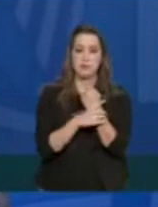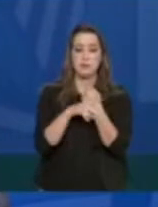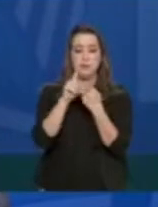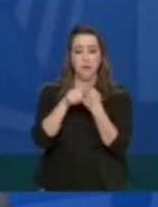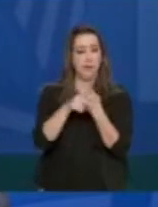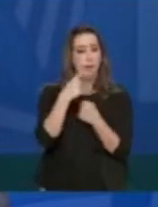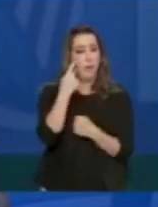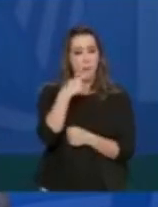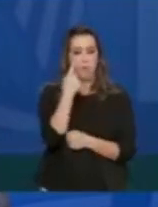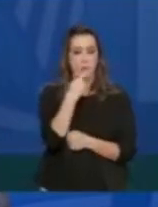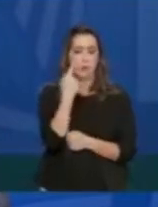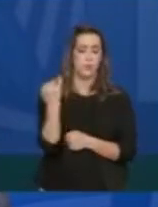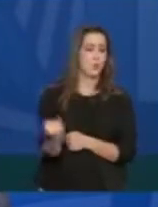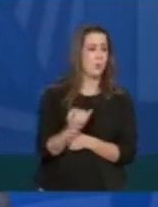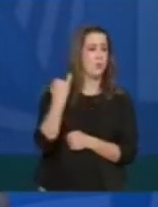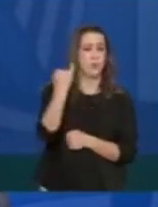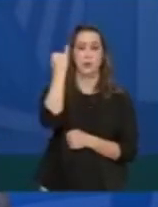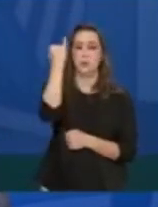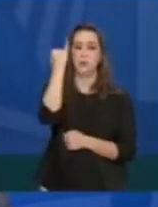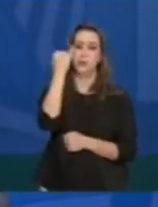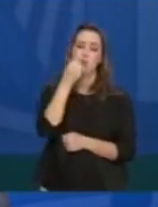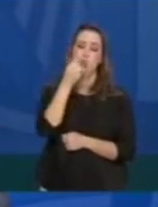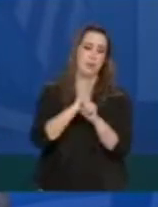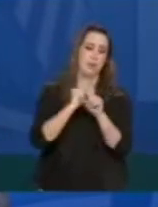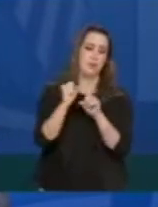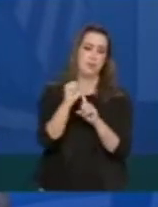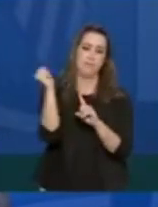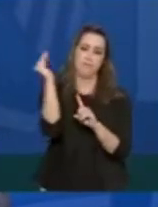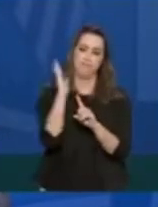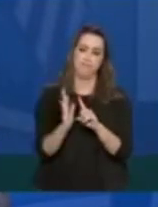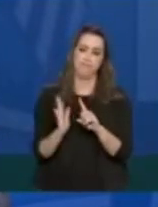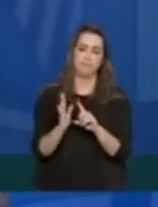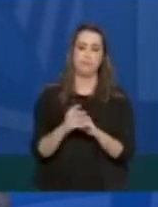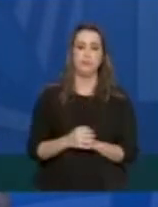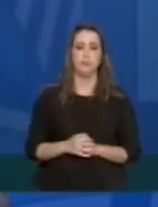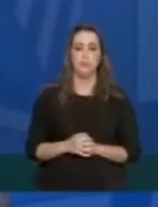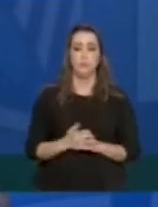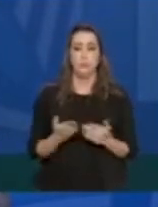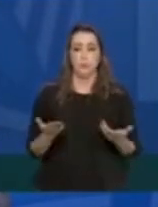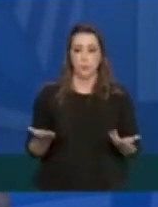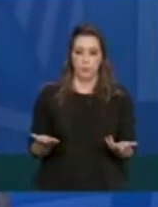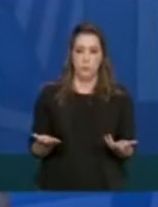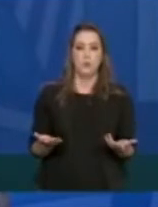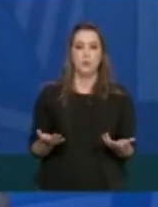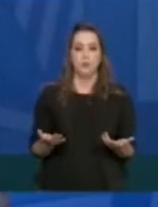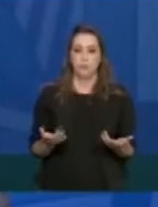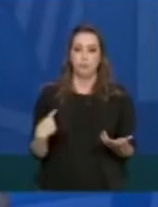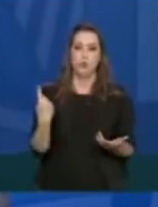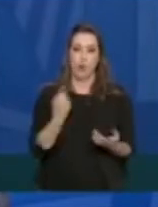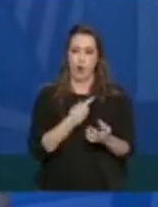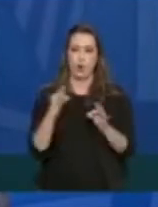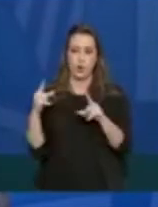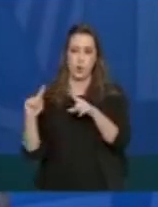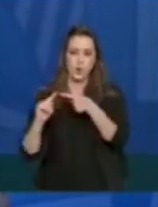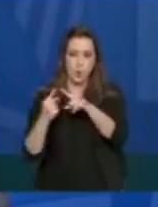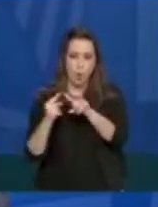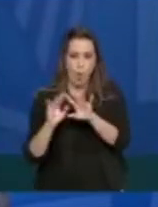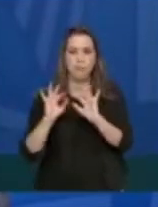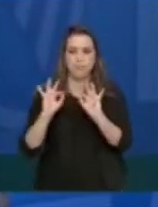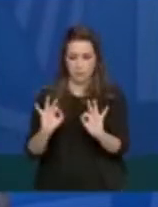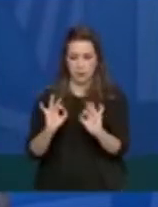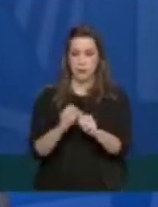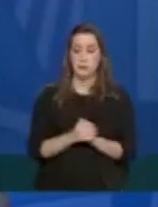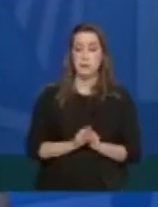política relevante para a sociedade brasileira. Acho que é um ponto de consenso.